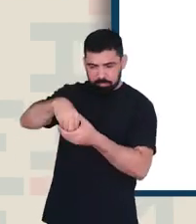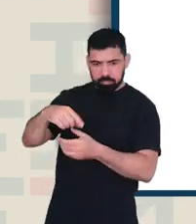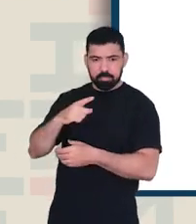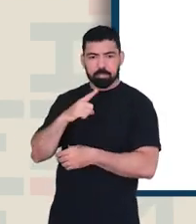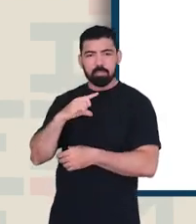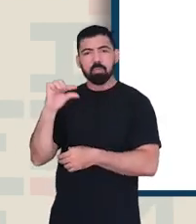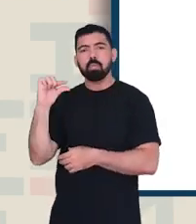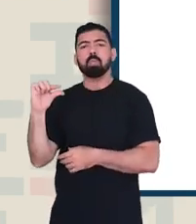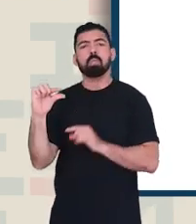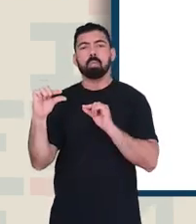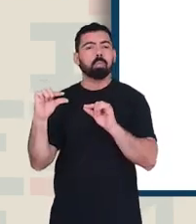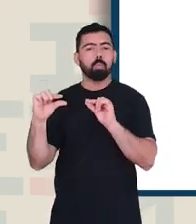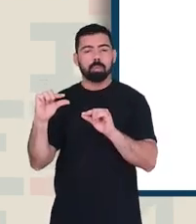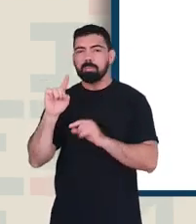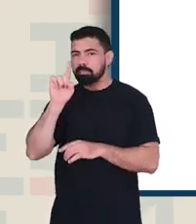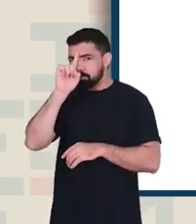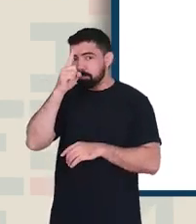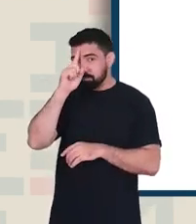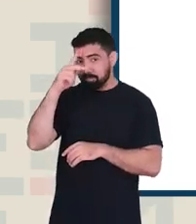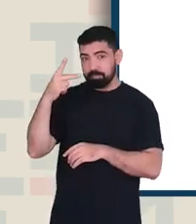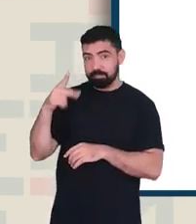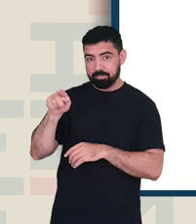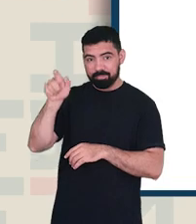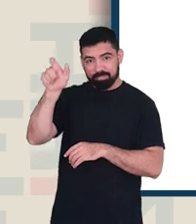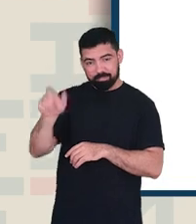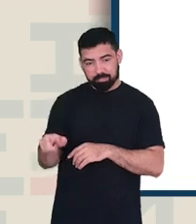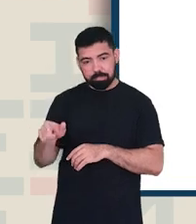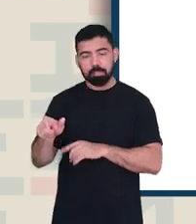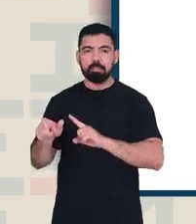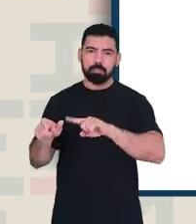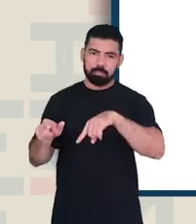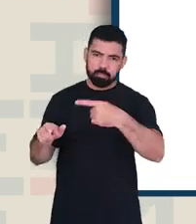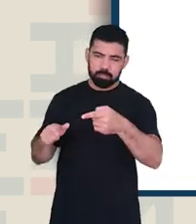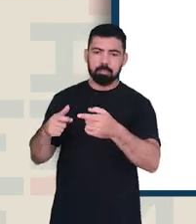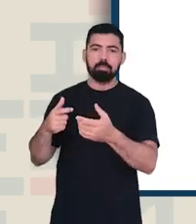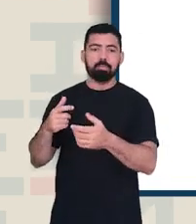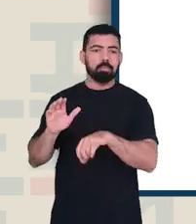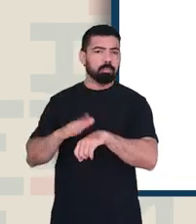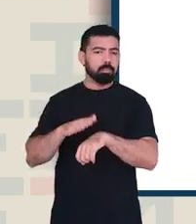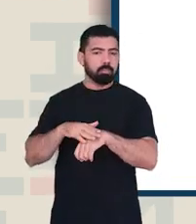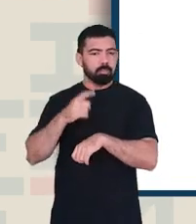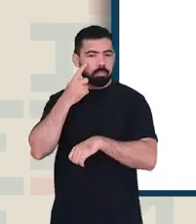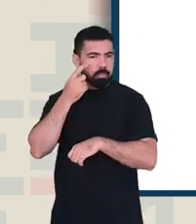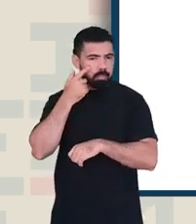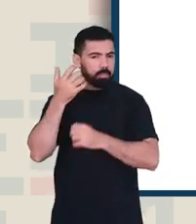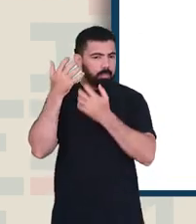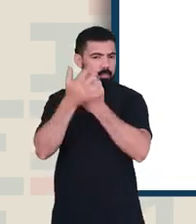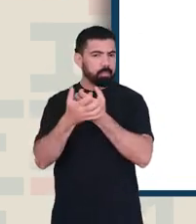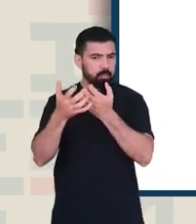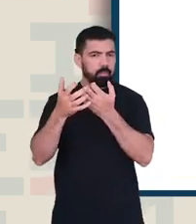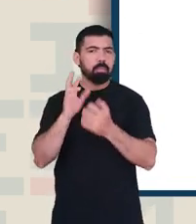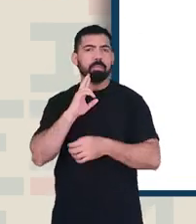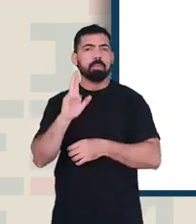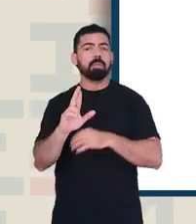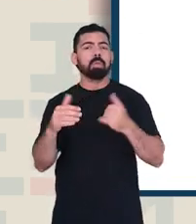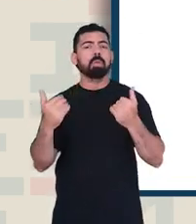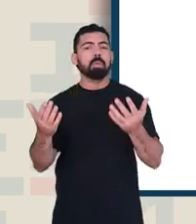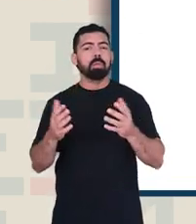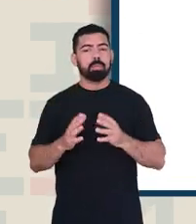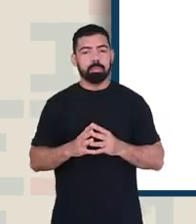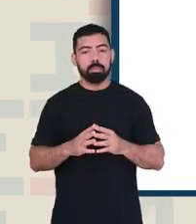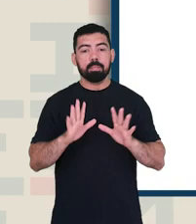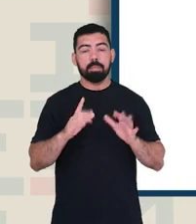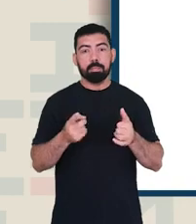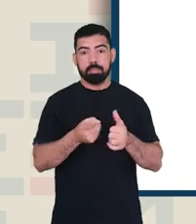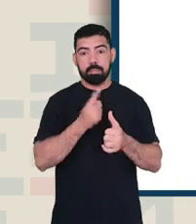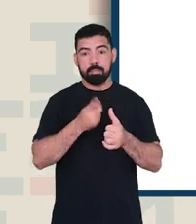um pouco a ideia dele, que depois a gente vai escutar a música e ver no que resultou. Mas vamos